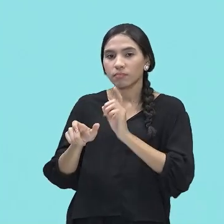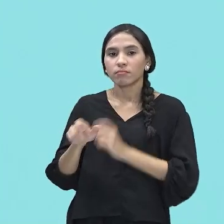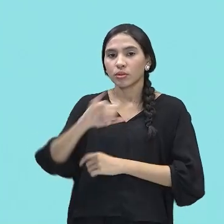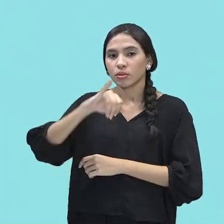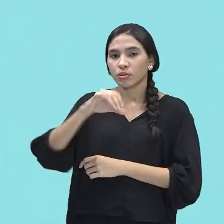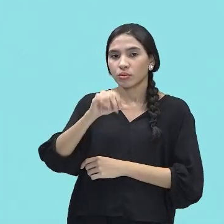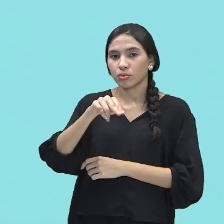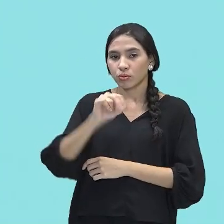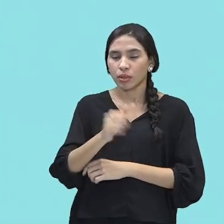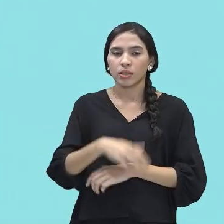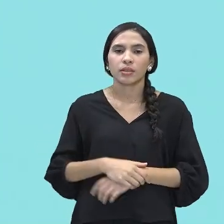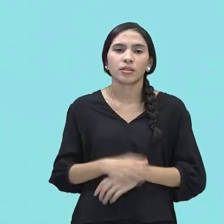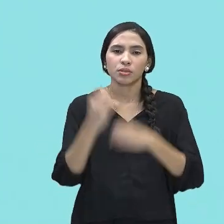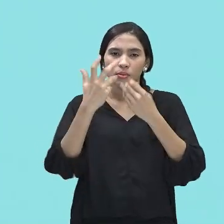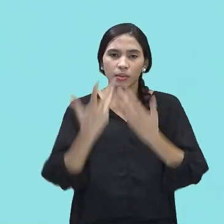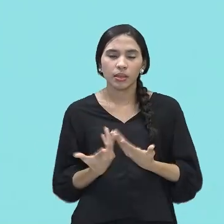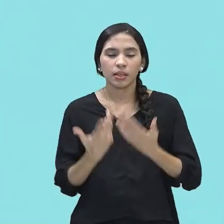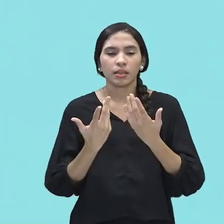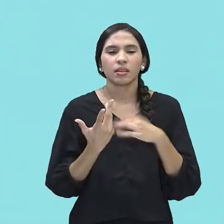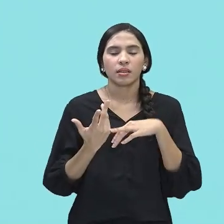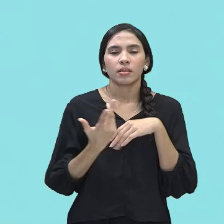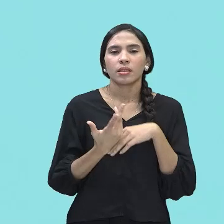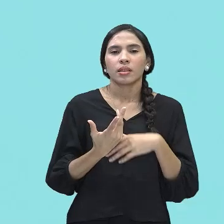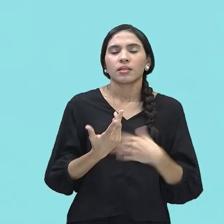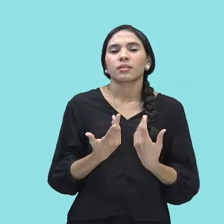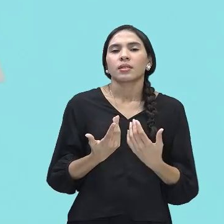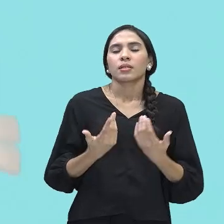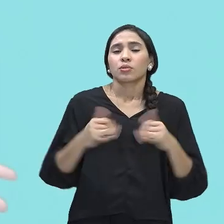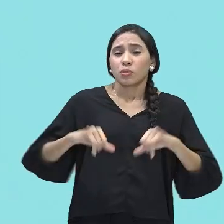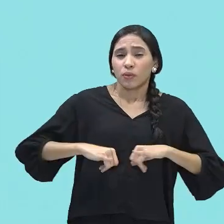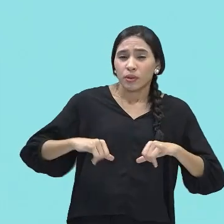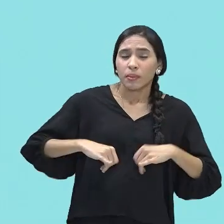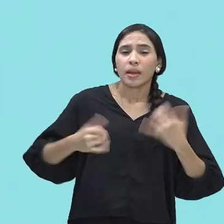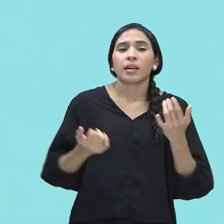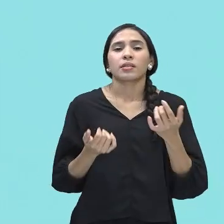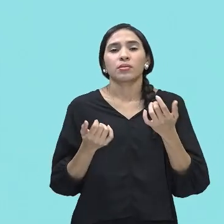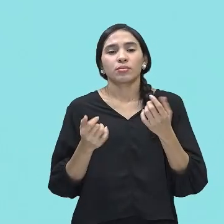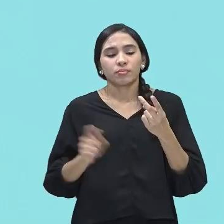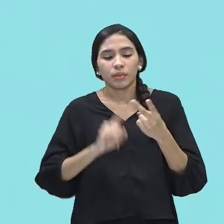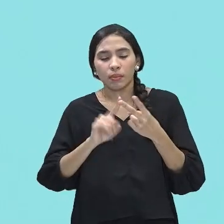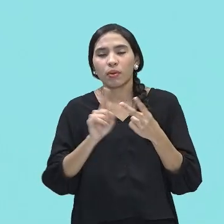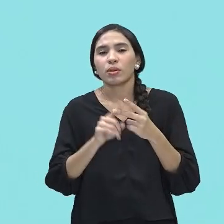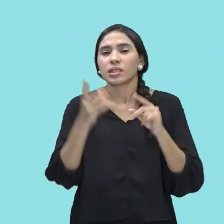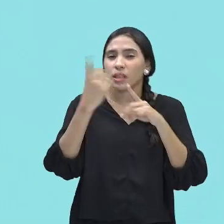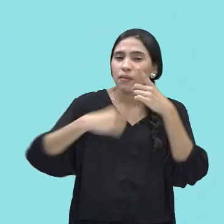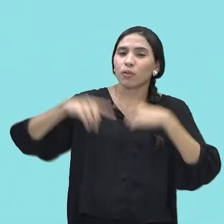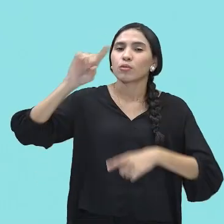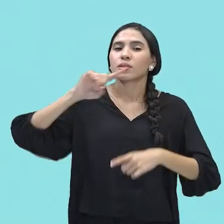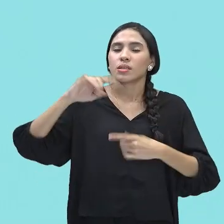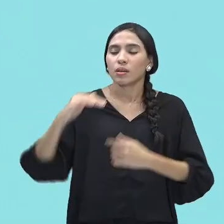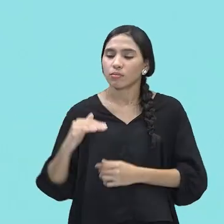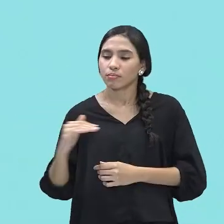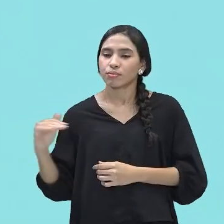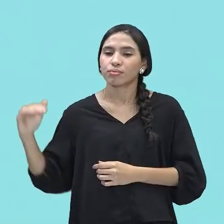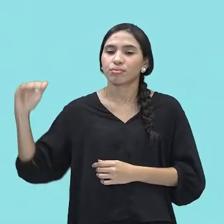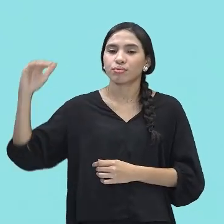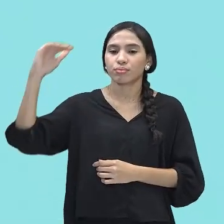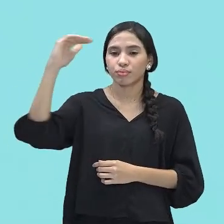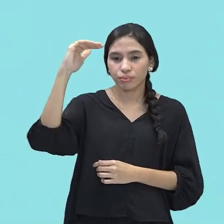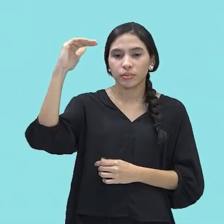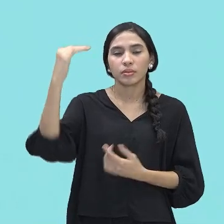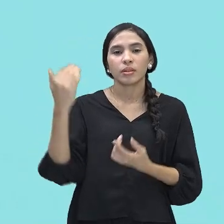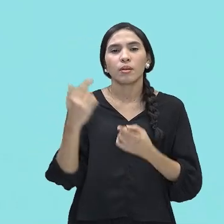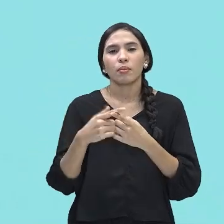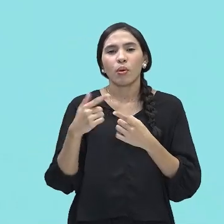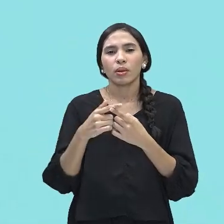Fala sobre a dor dela, a evolução que ela precisa ter do período de infância, que para ela foi muito longo. Sabe por que foi muito longo?